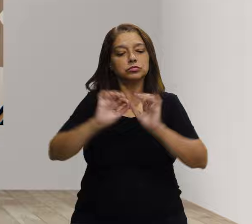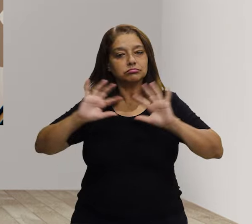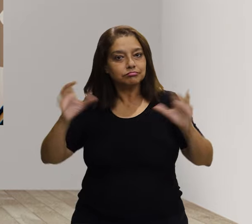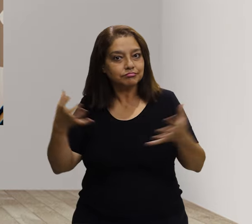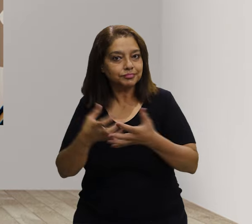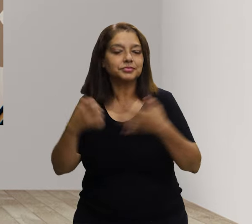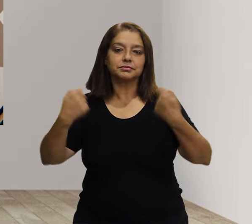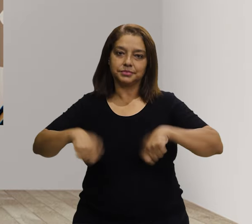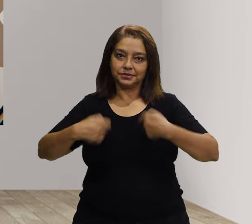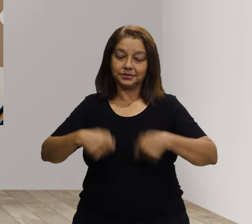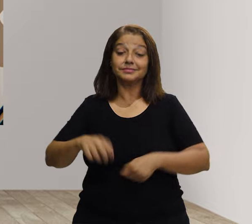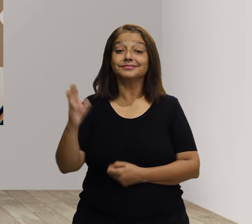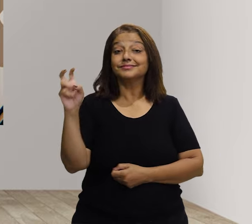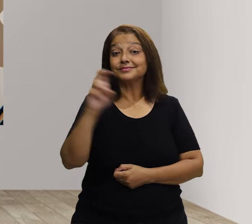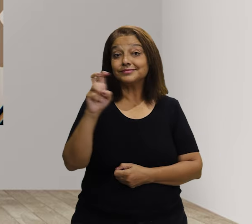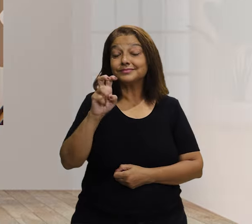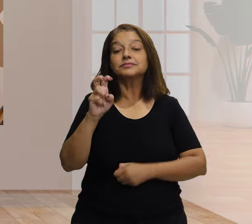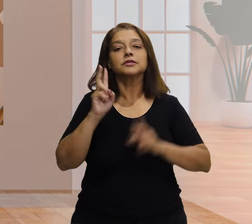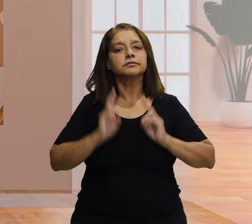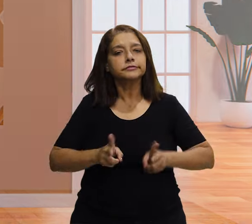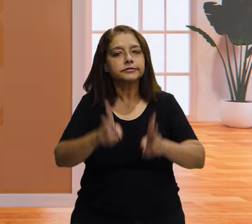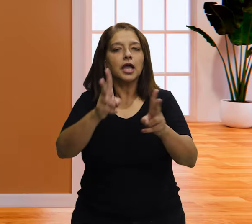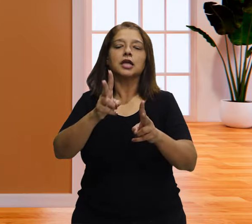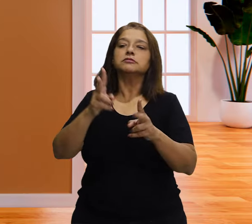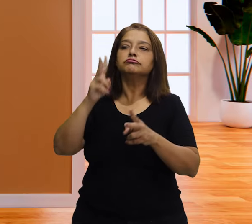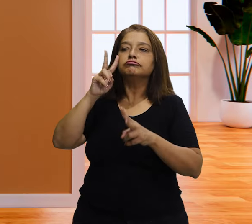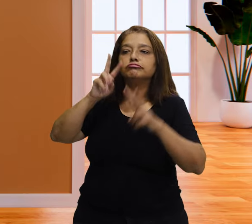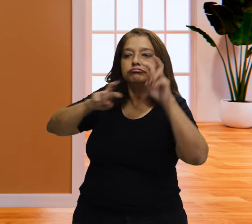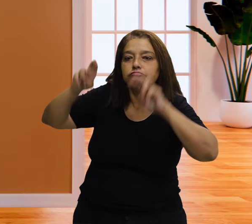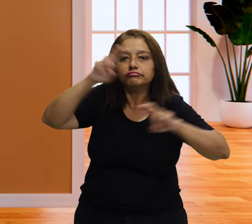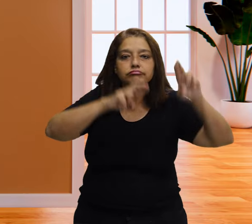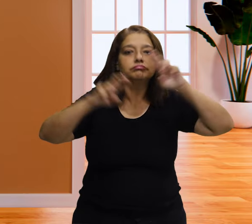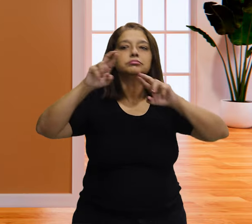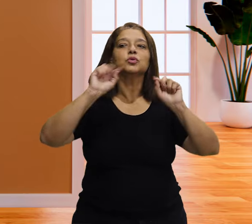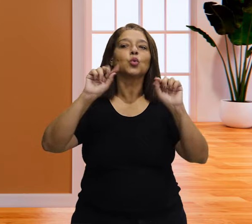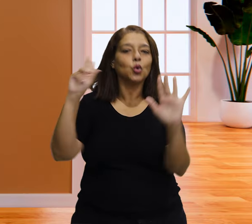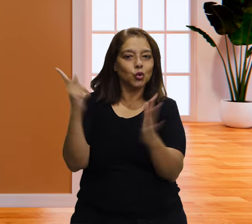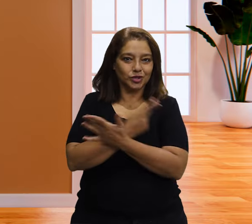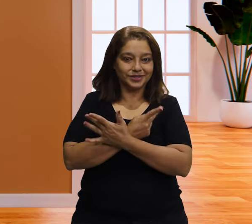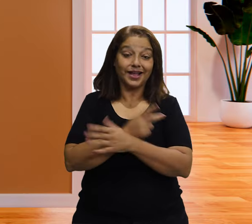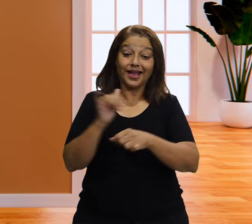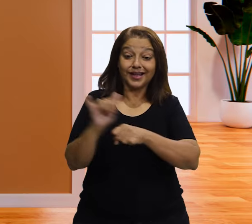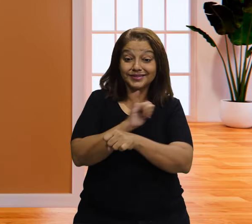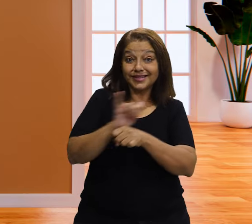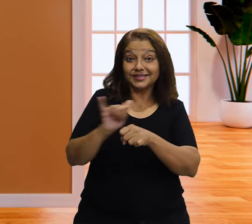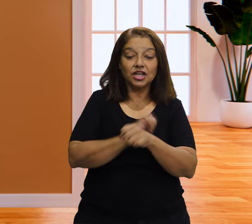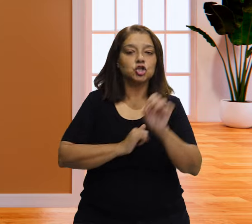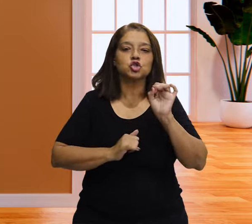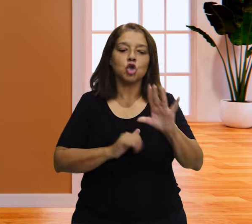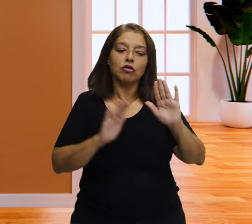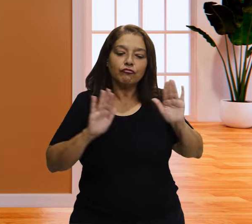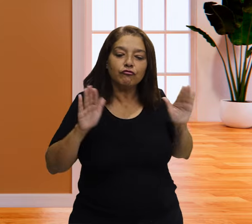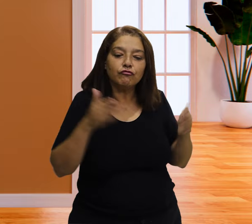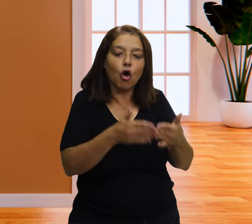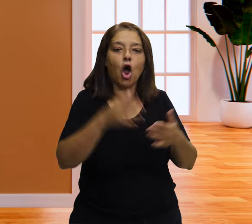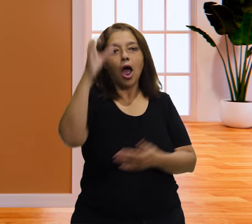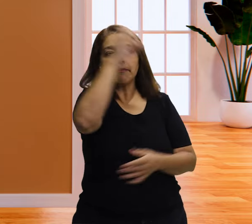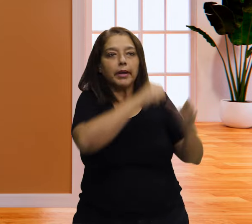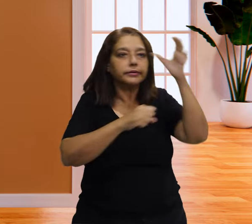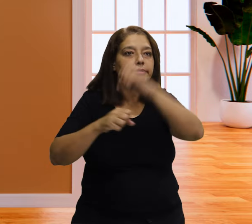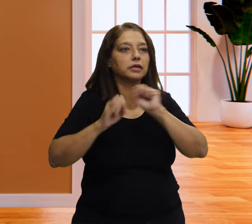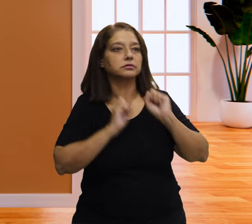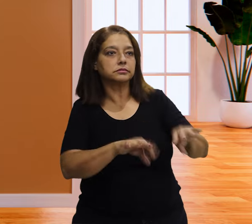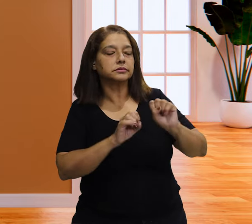um monitoramento constante. As estratégias não podem estar apenas focadas na aprendizagem. É